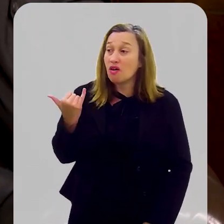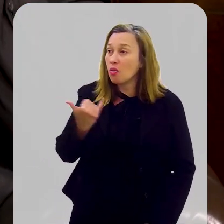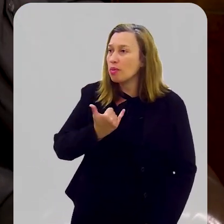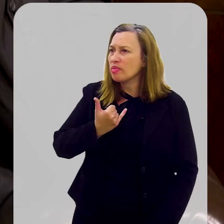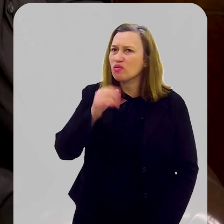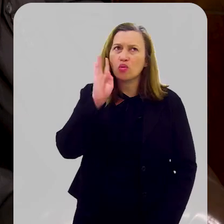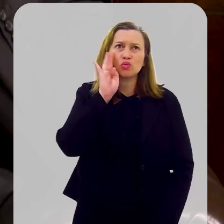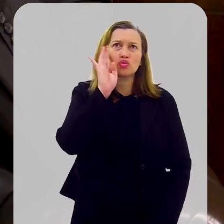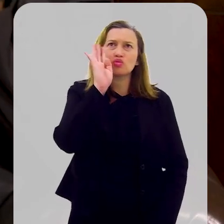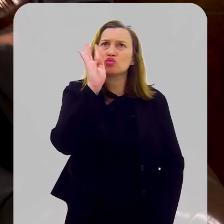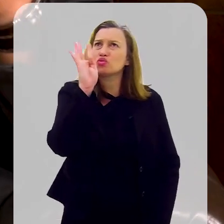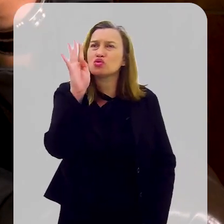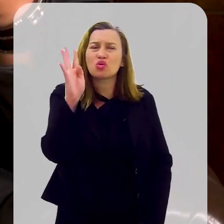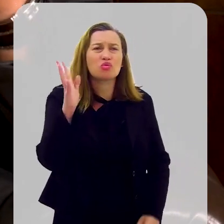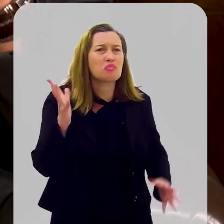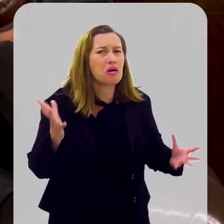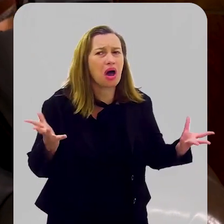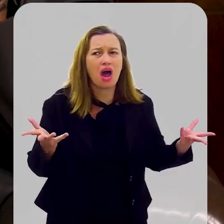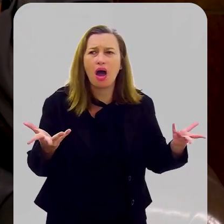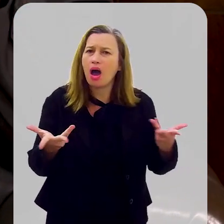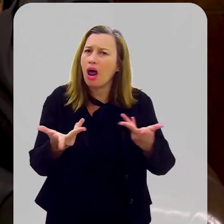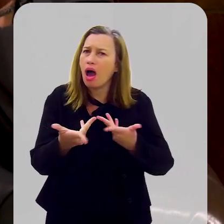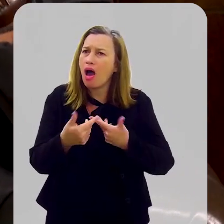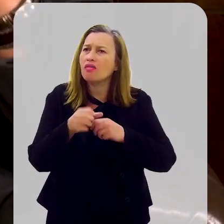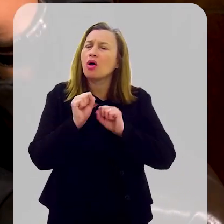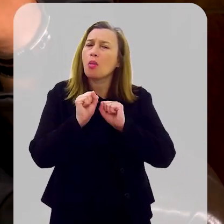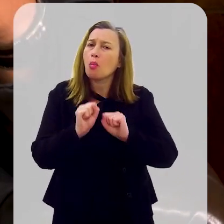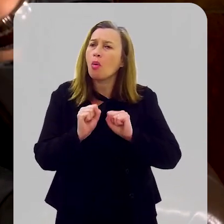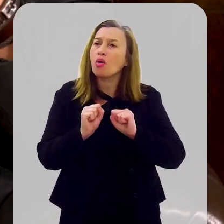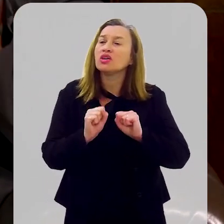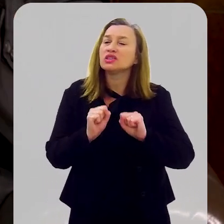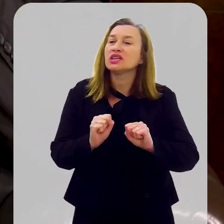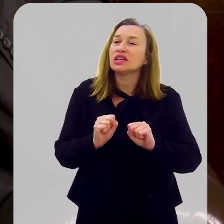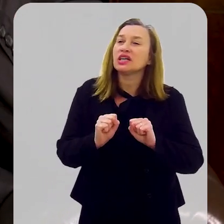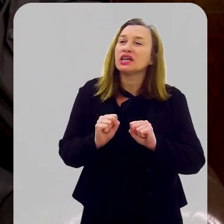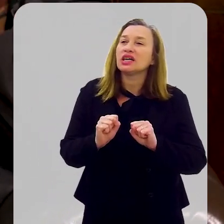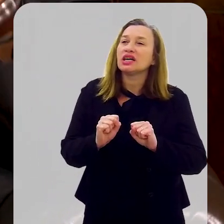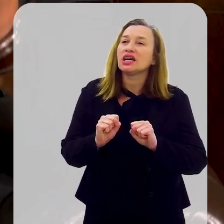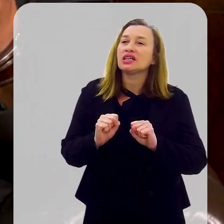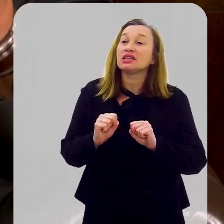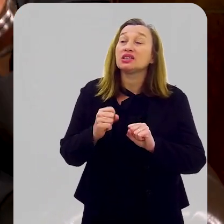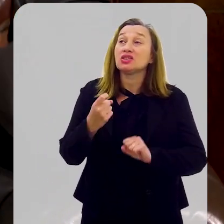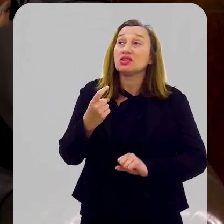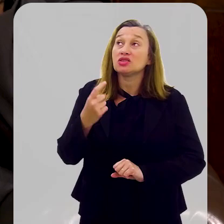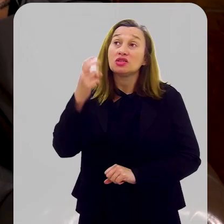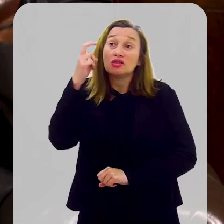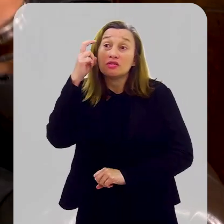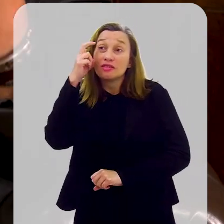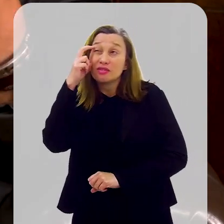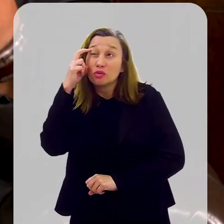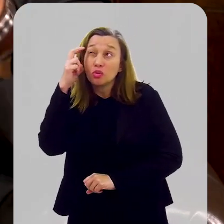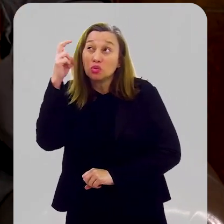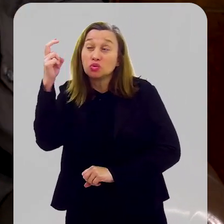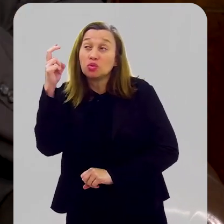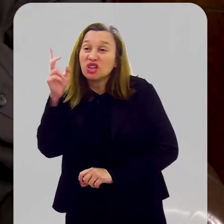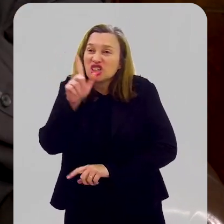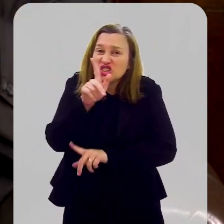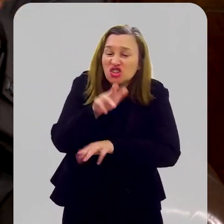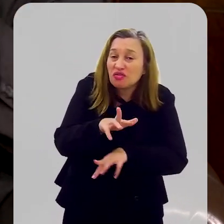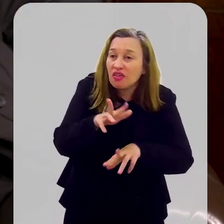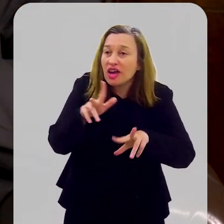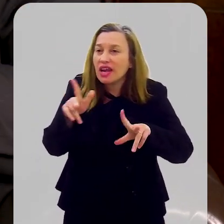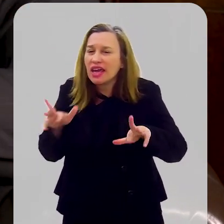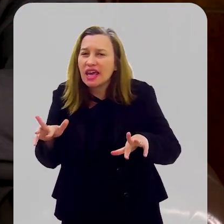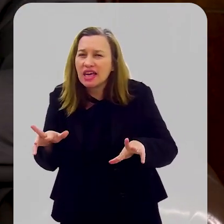julho, foi assim um sonho, foi algo encantador, poder dividir a questão cultural, musical,